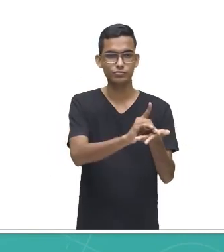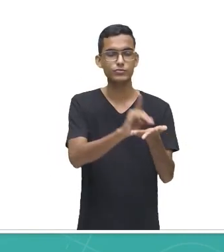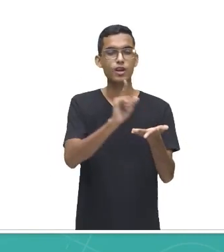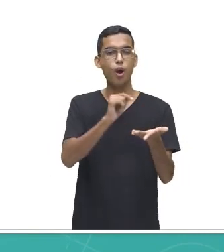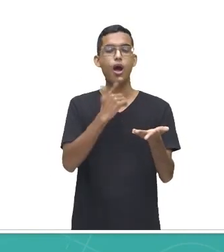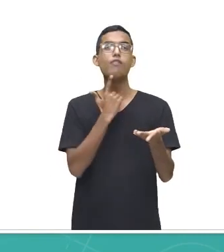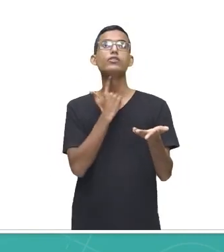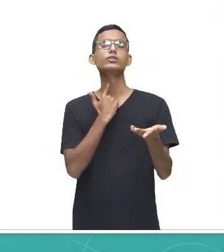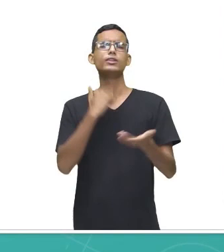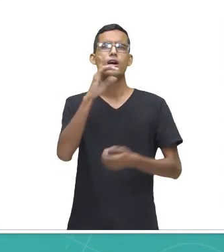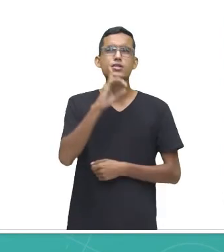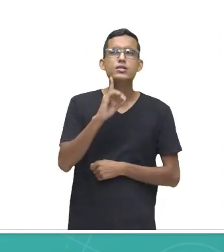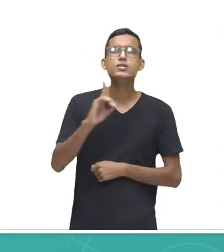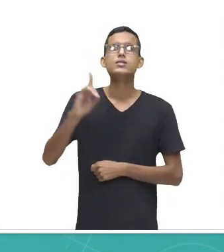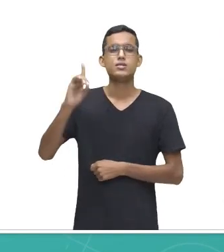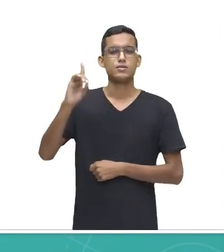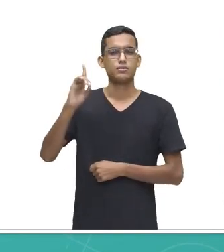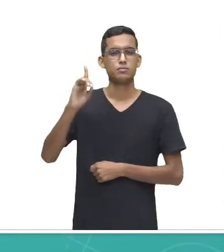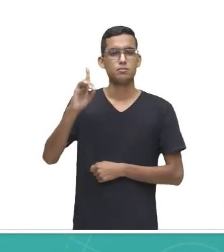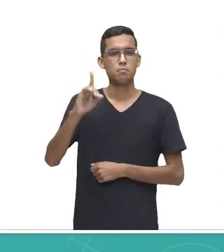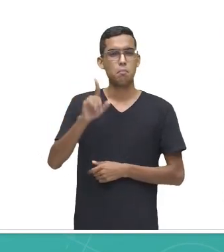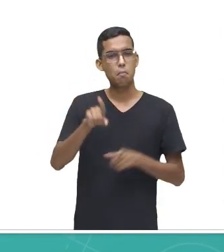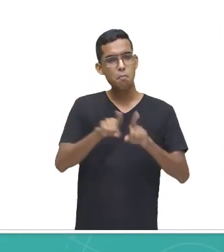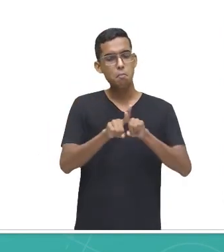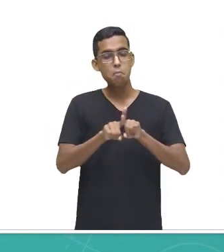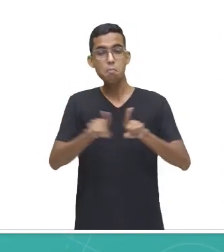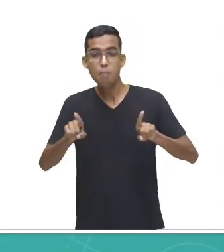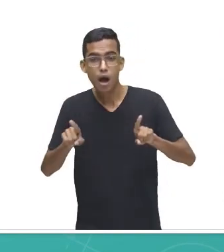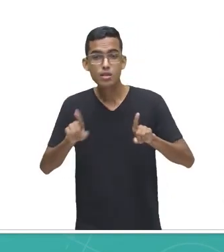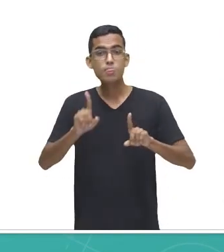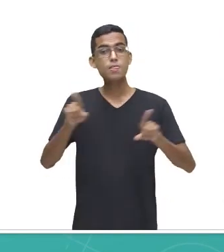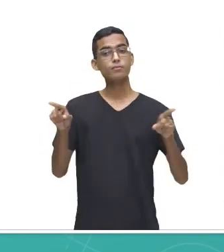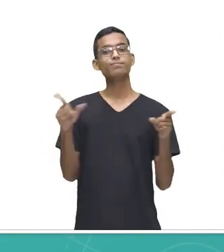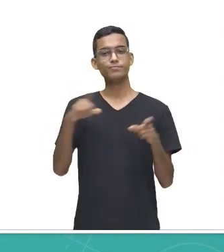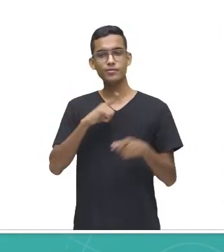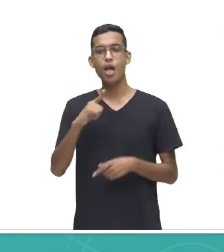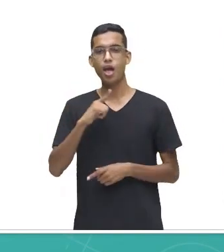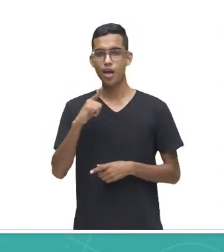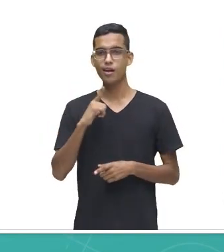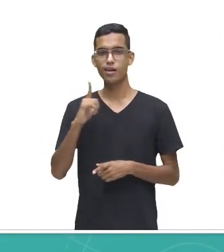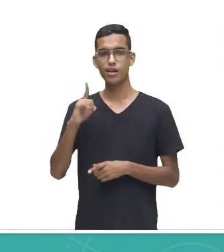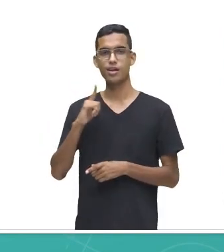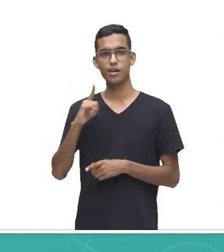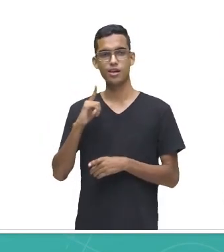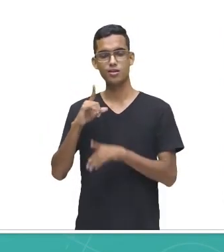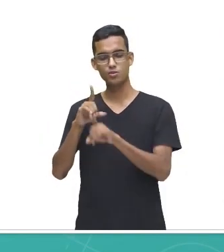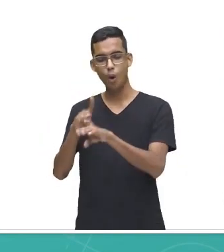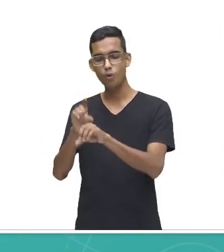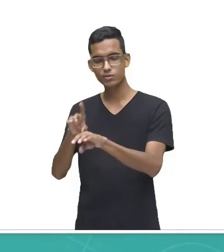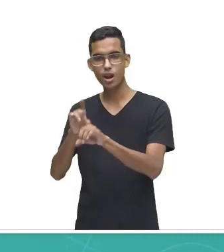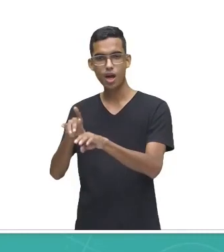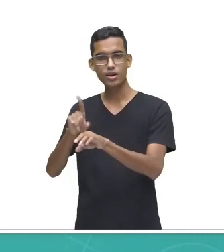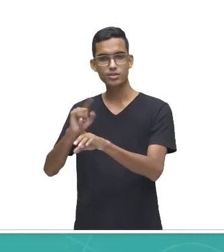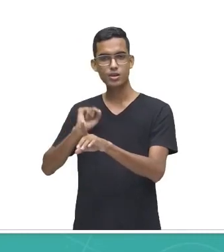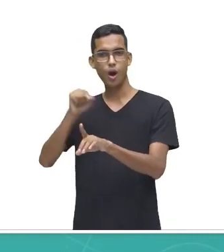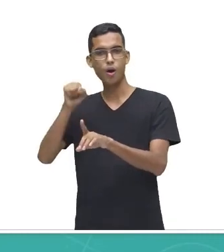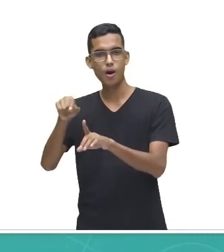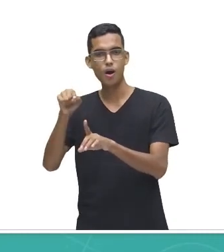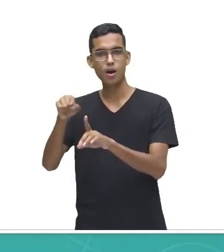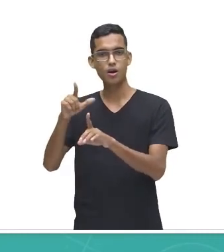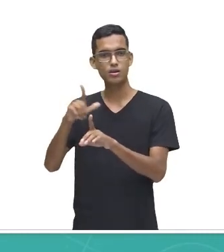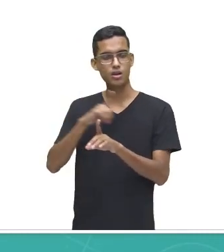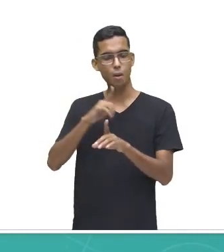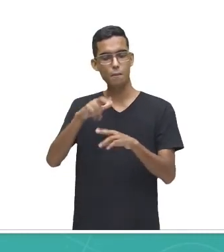Deus. E também existem denominações religiosas que já, de certa forma, no seu discurso